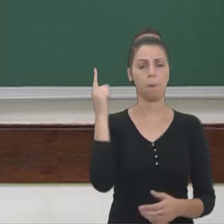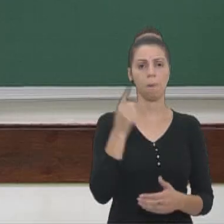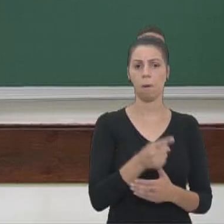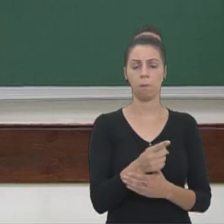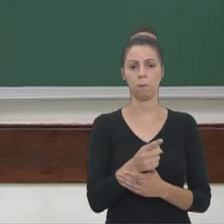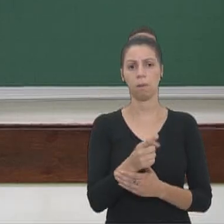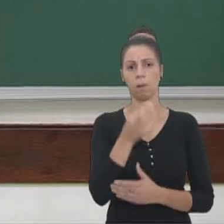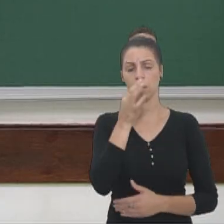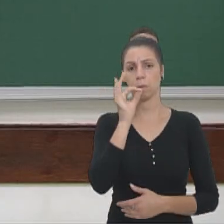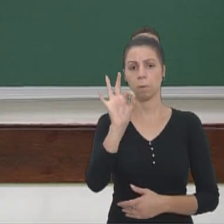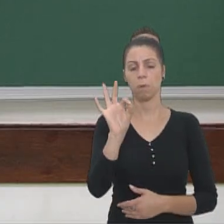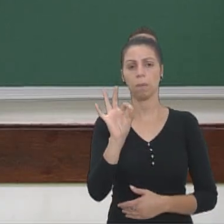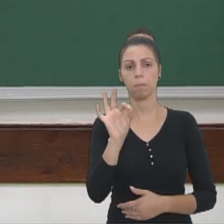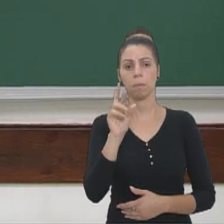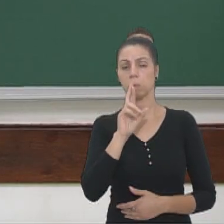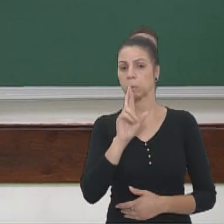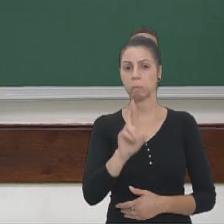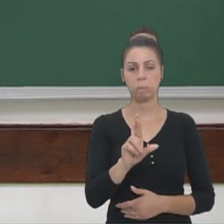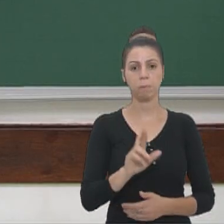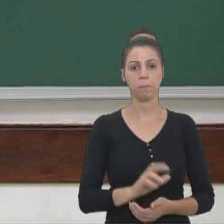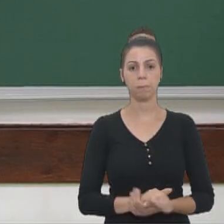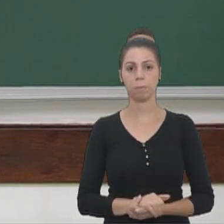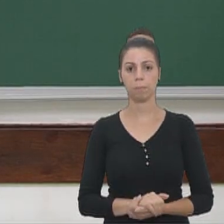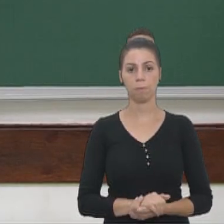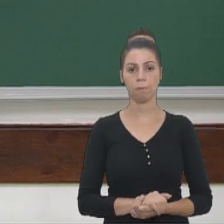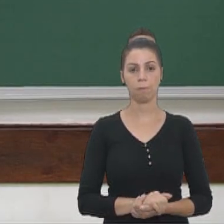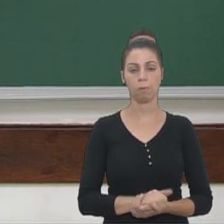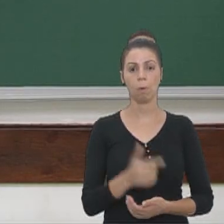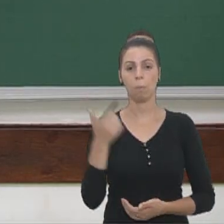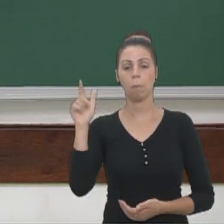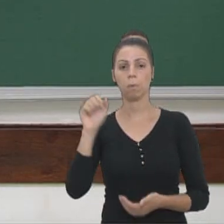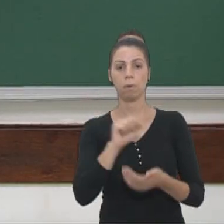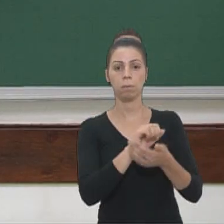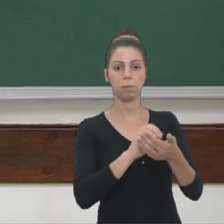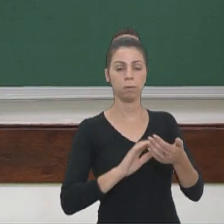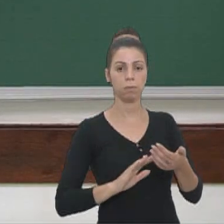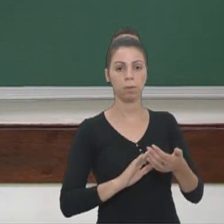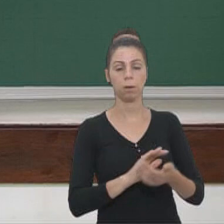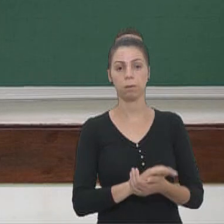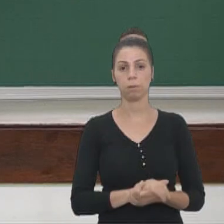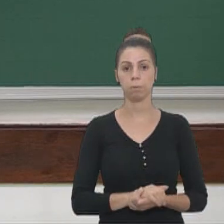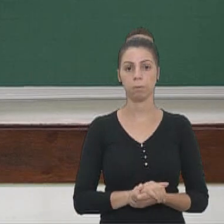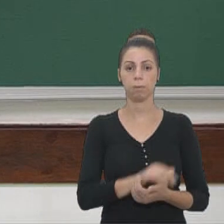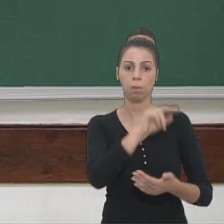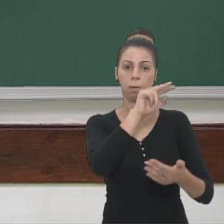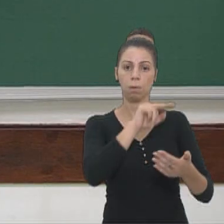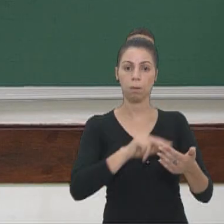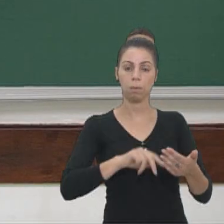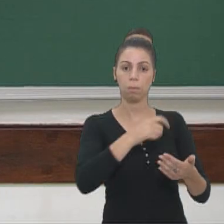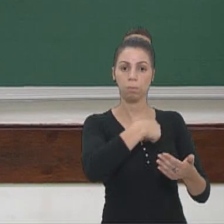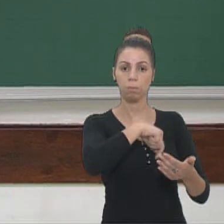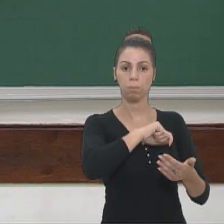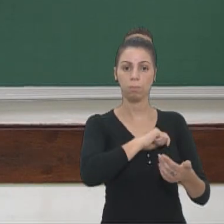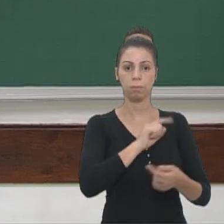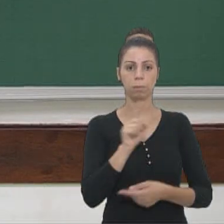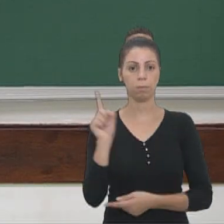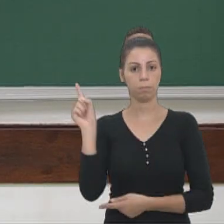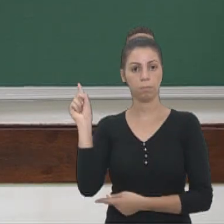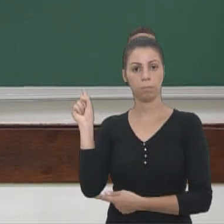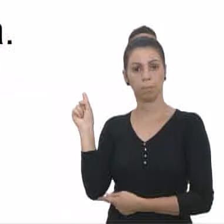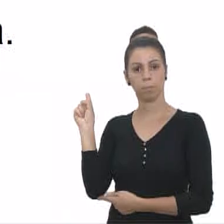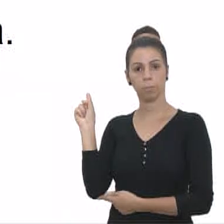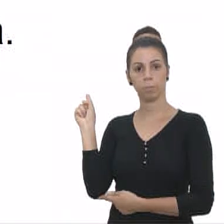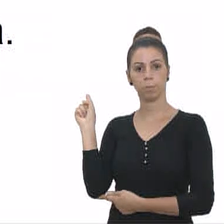forma correta, ok? Mais um exercício. En el cómic, las expresiones no